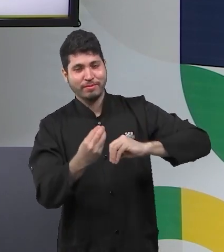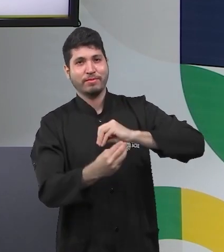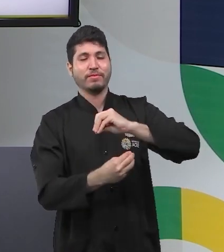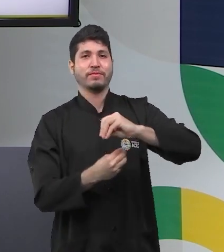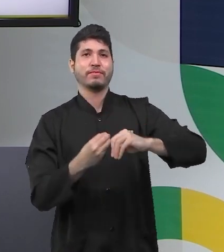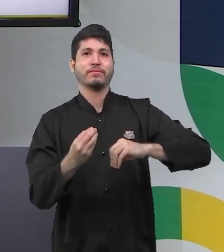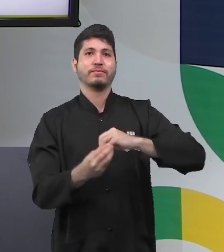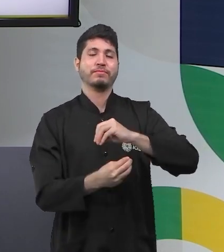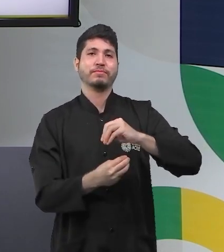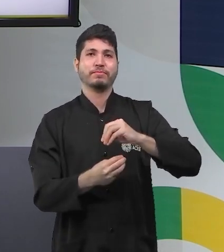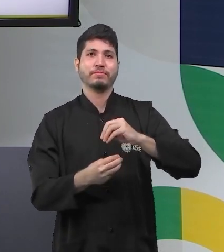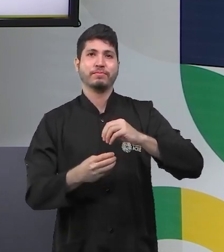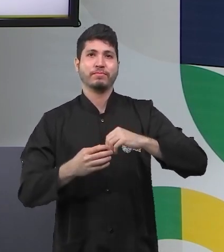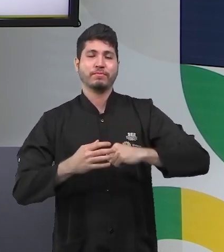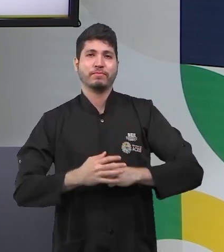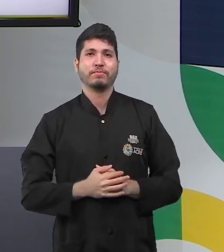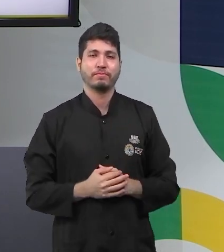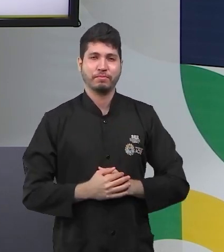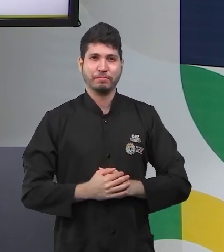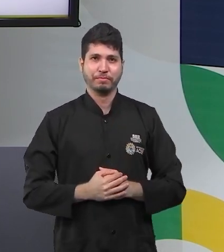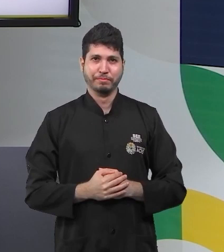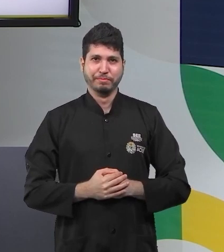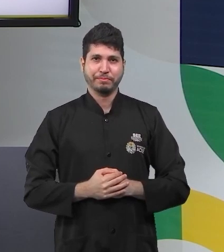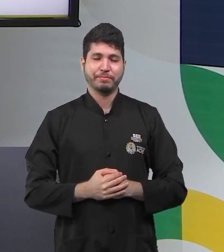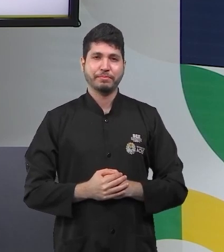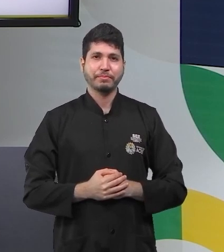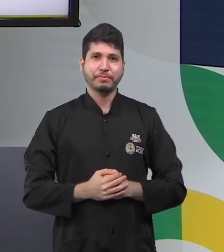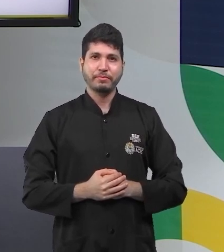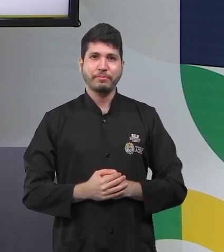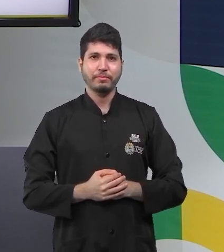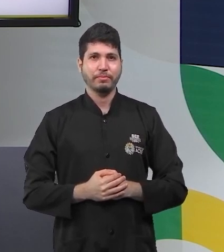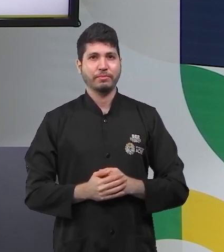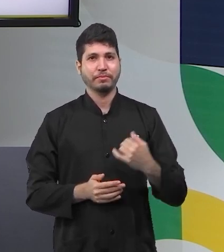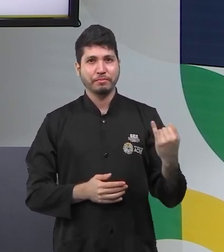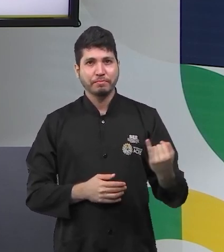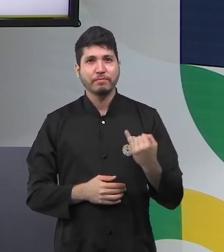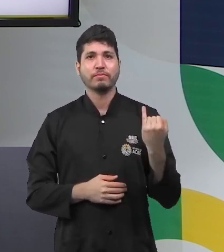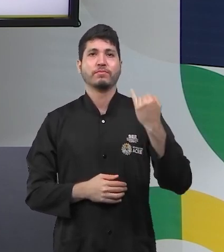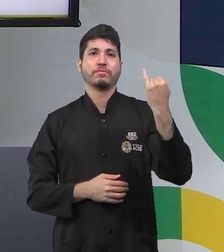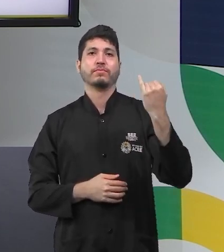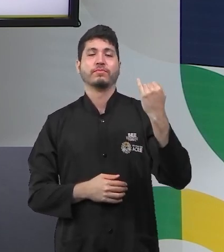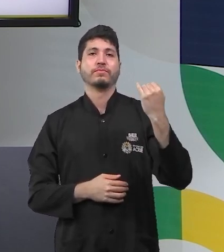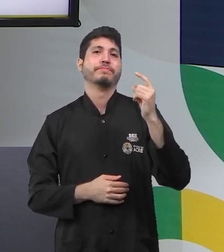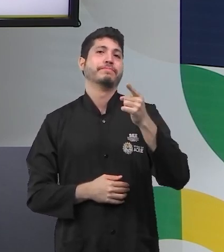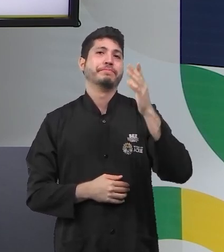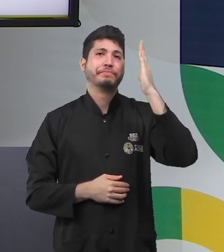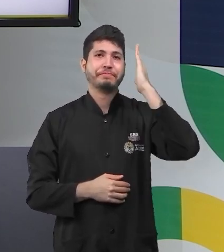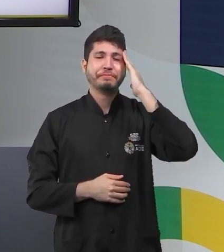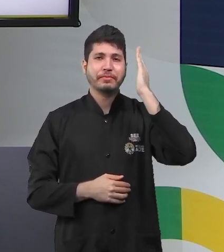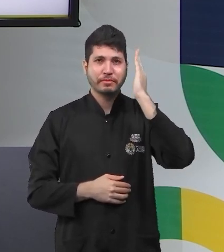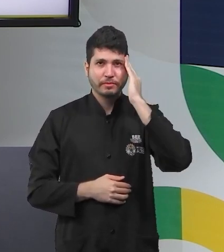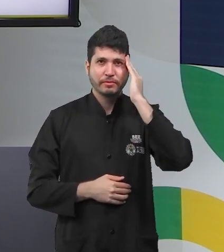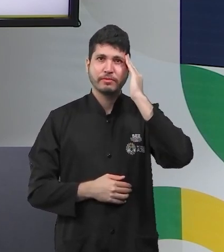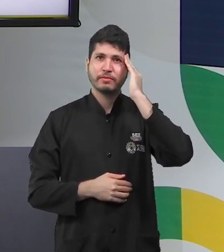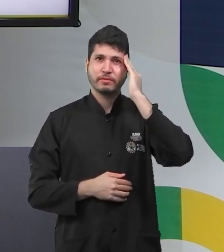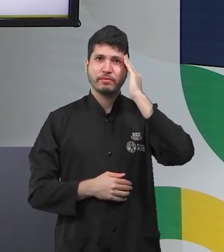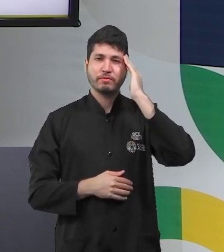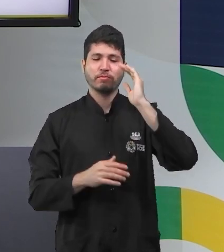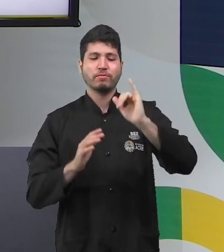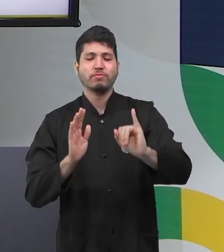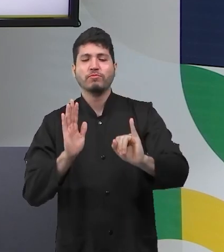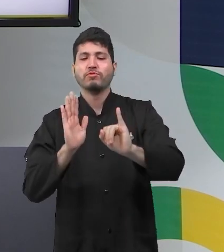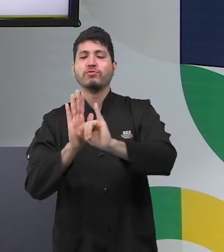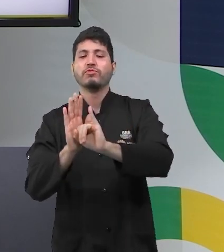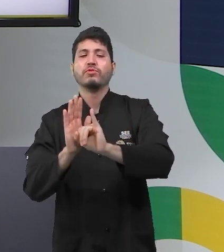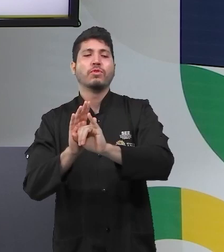que direcionado para um outro público. Então, é importante a gente entender de que viés identitário